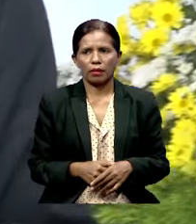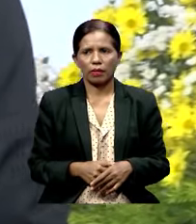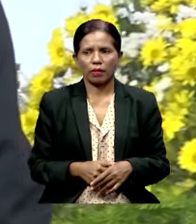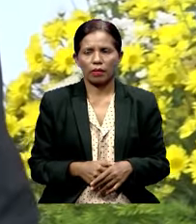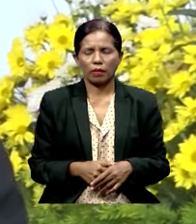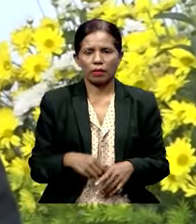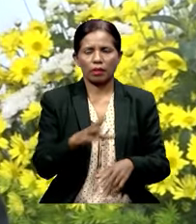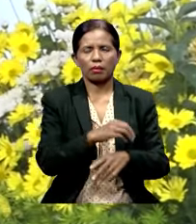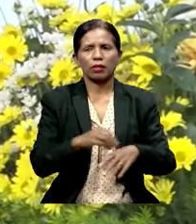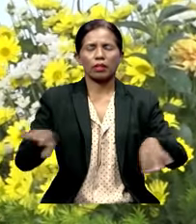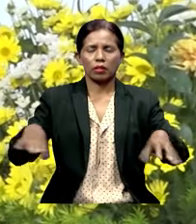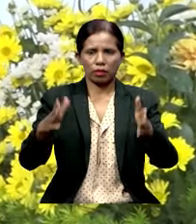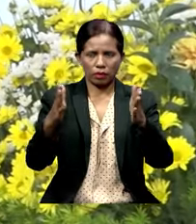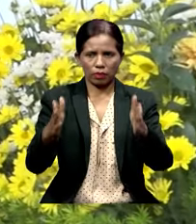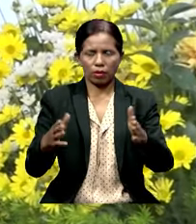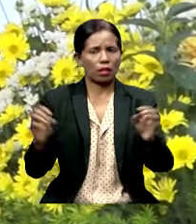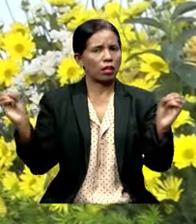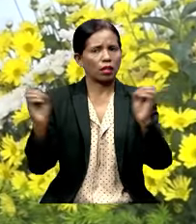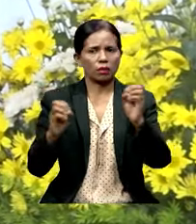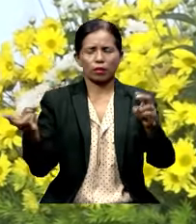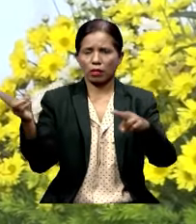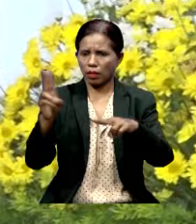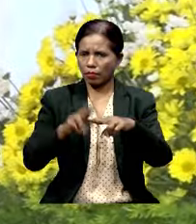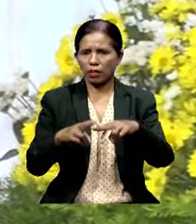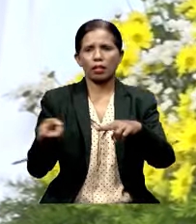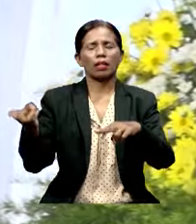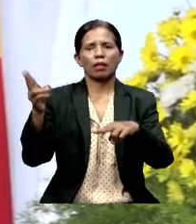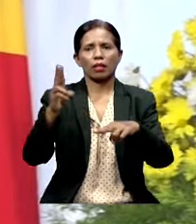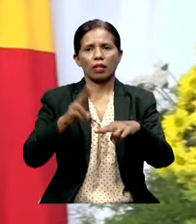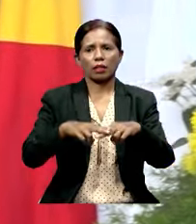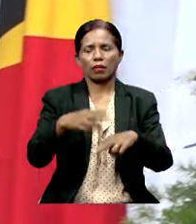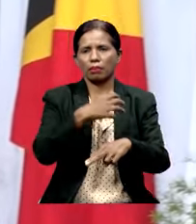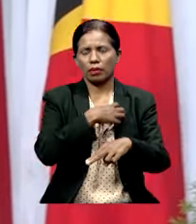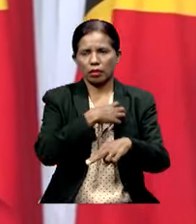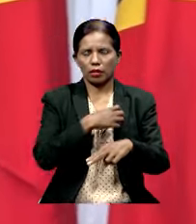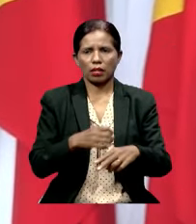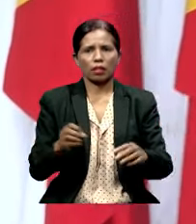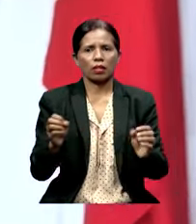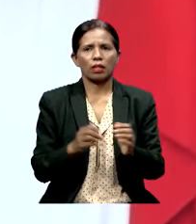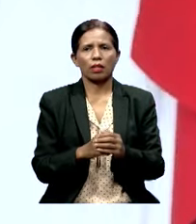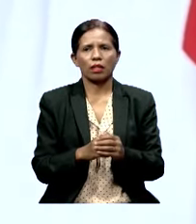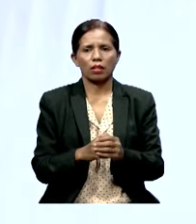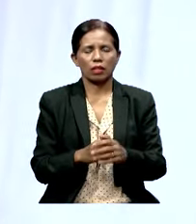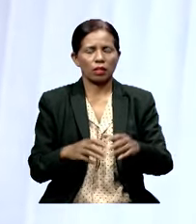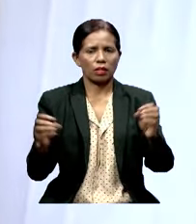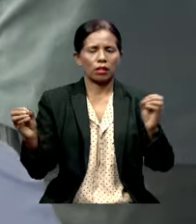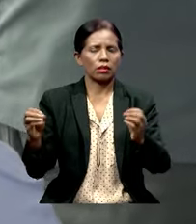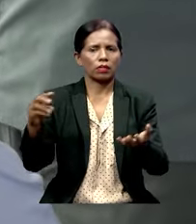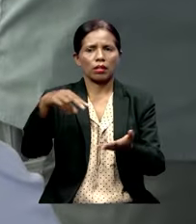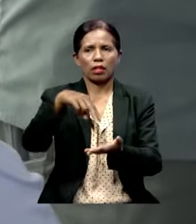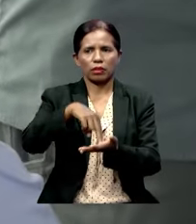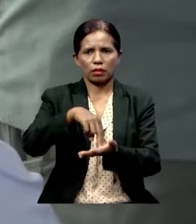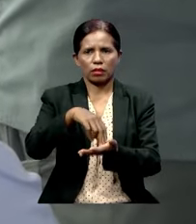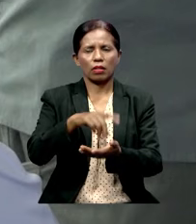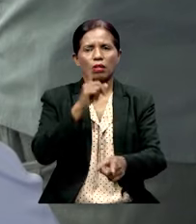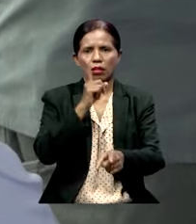forças. Nós, atualmente, aumenta polícia. Nem nós, criação do emprego. Nós,